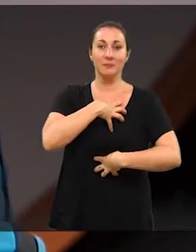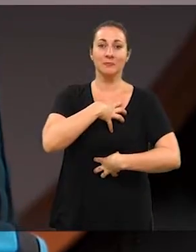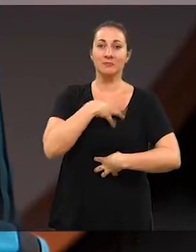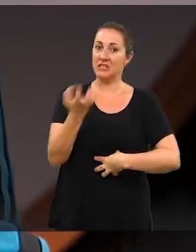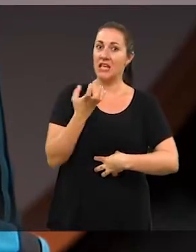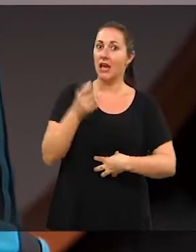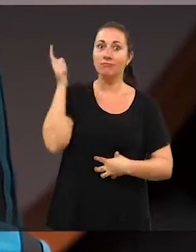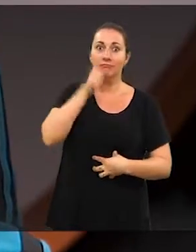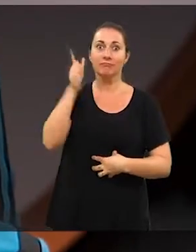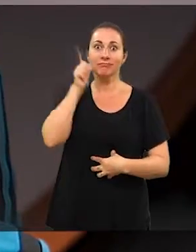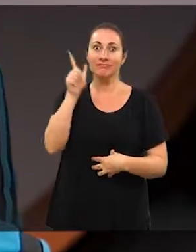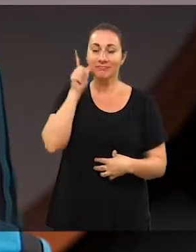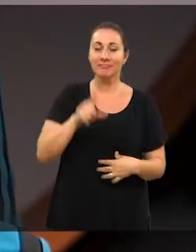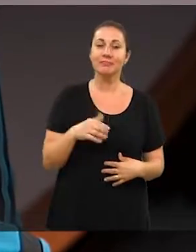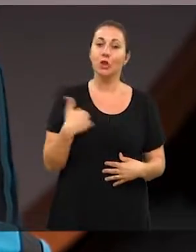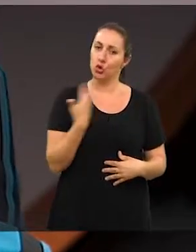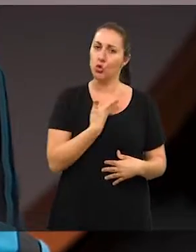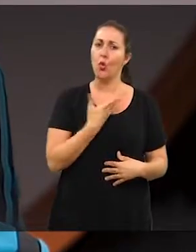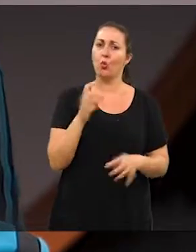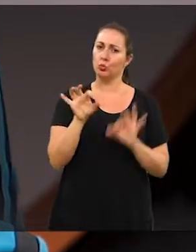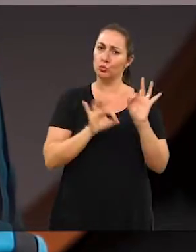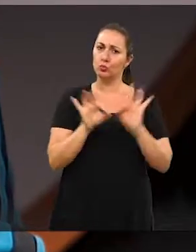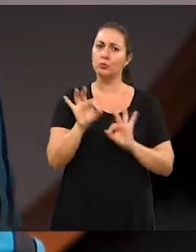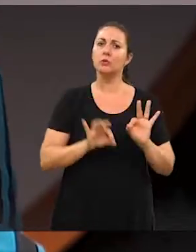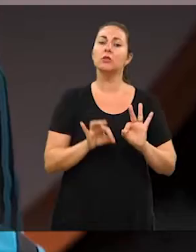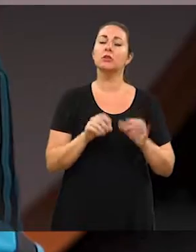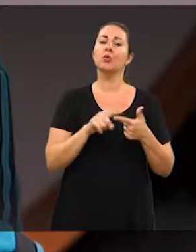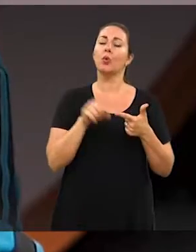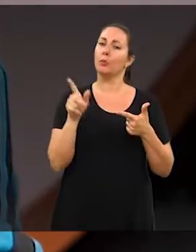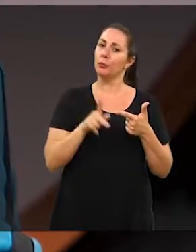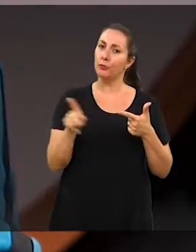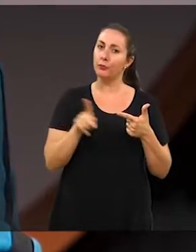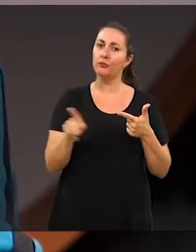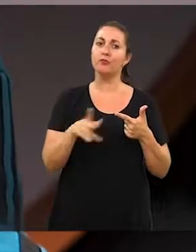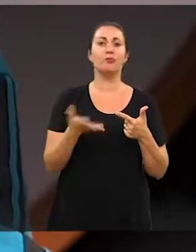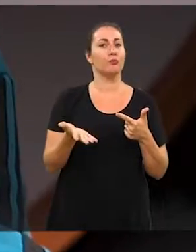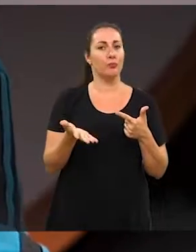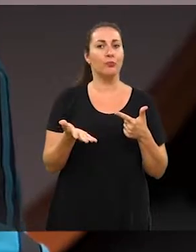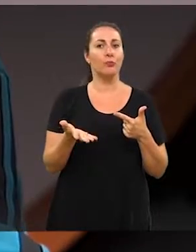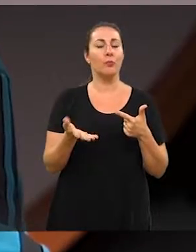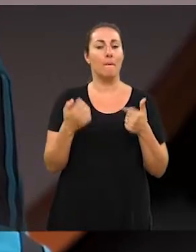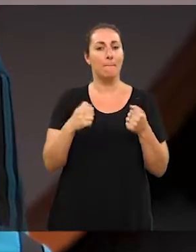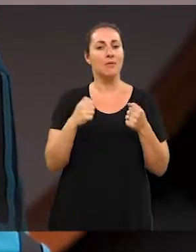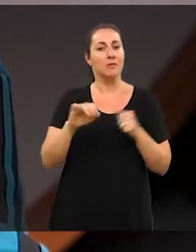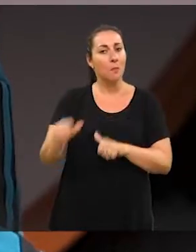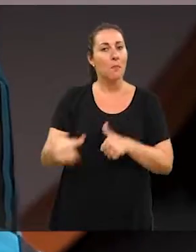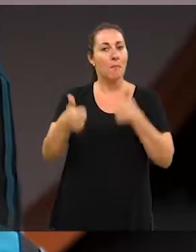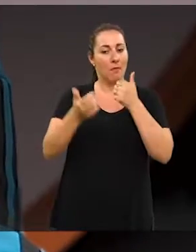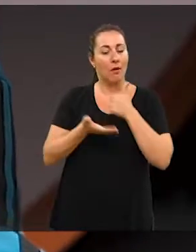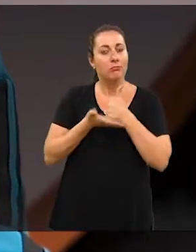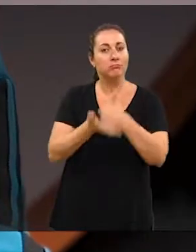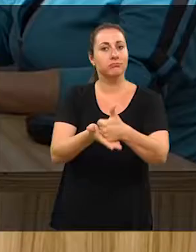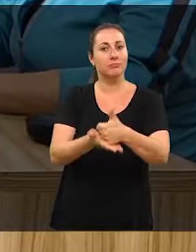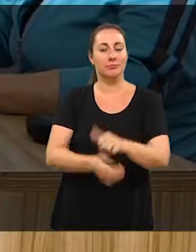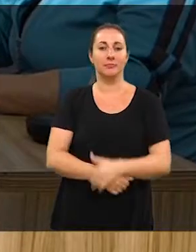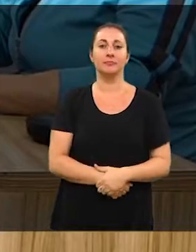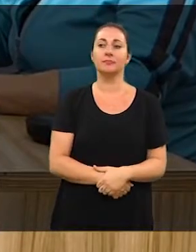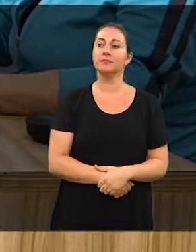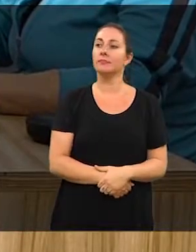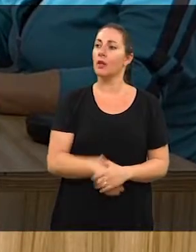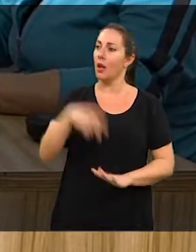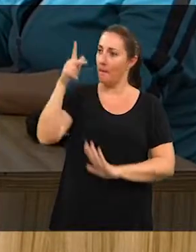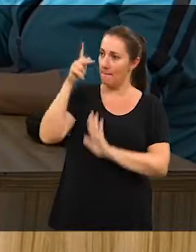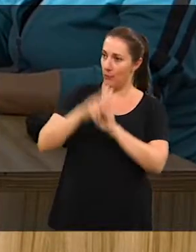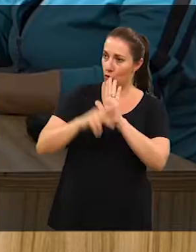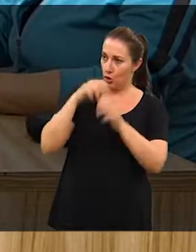competição. Uhum. E cabe a nós, que somos os organizadores e os professores, fazer da melhor forma possível. E esse é um